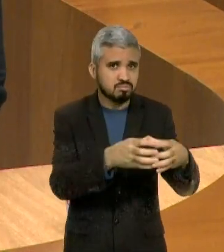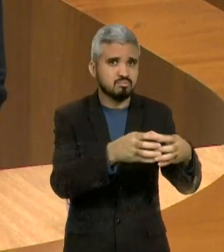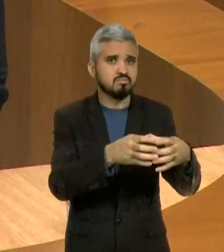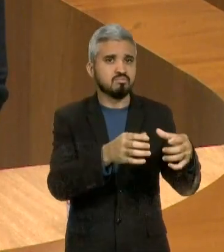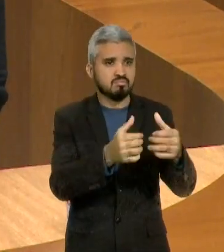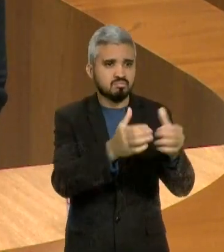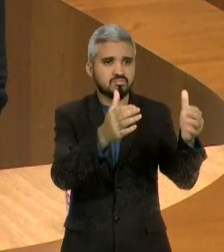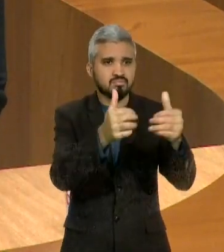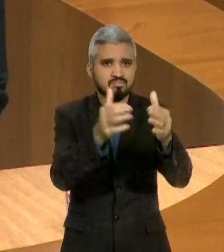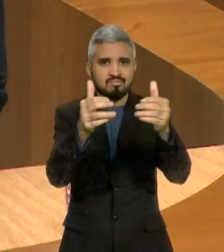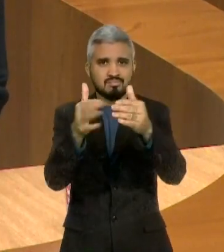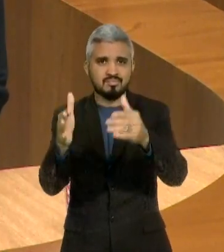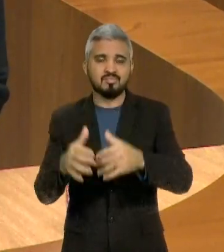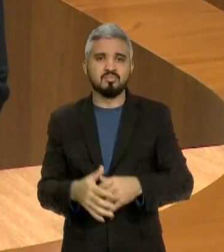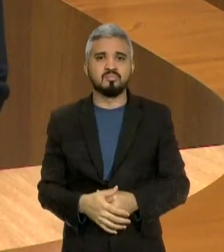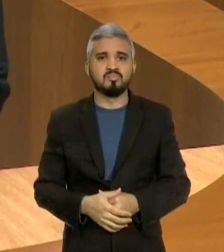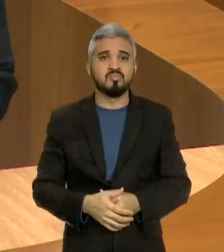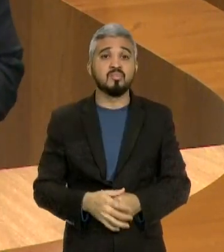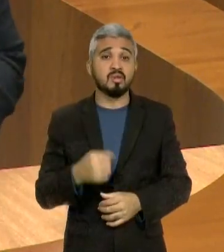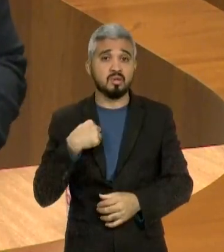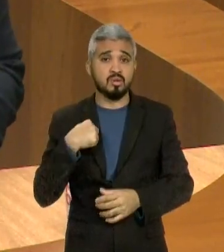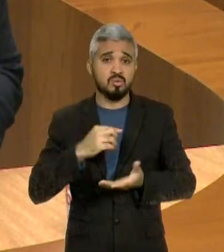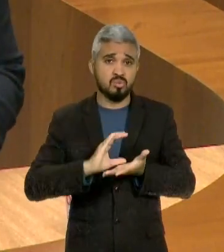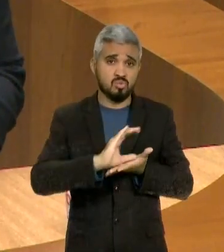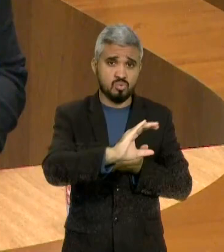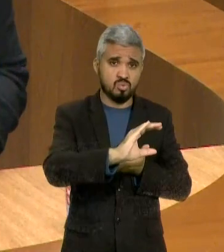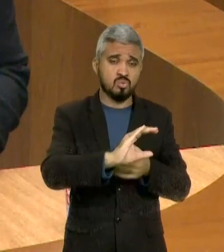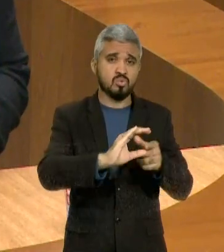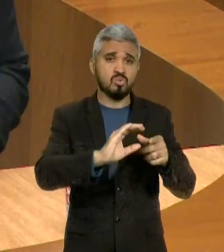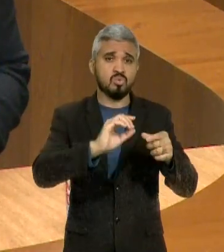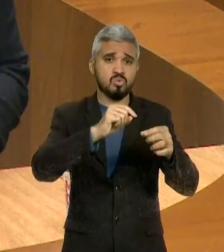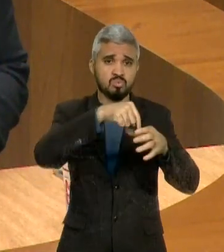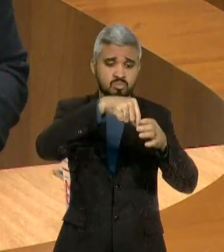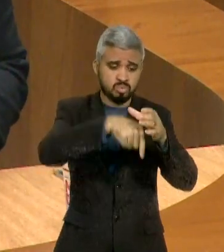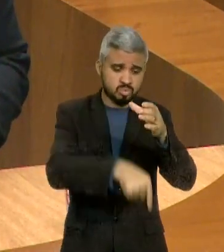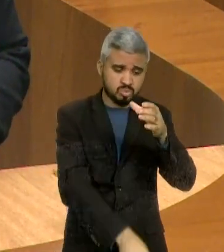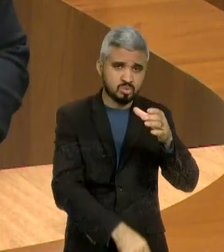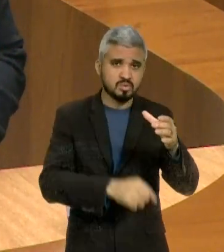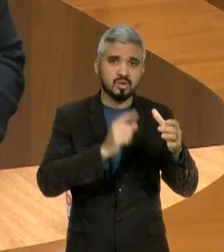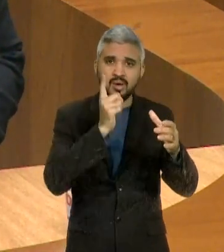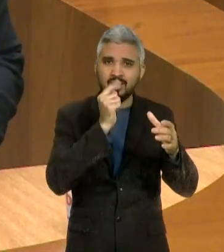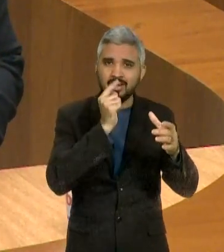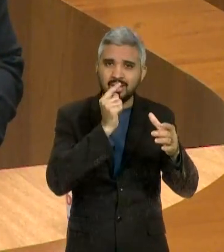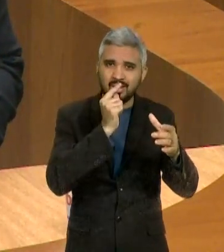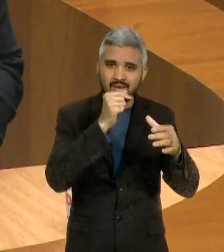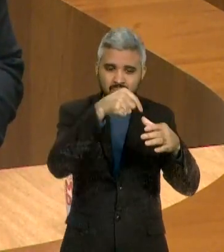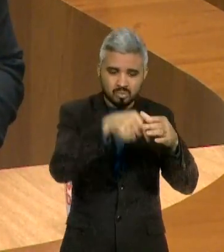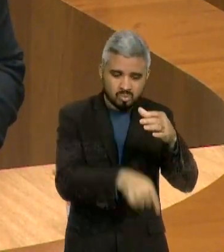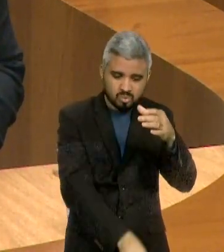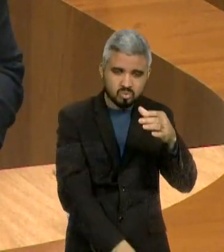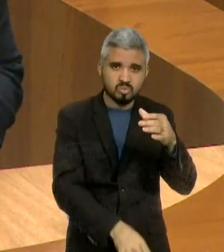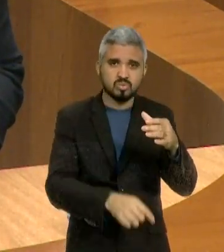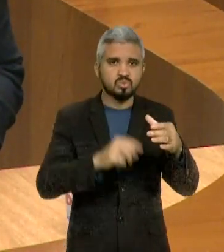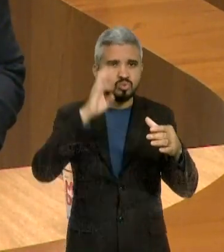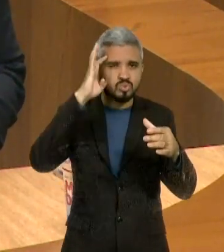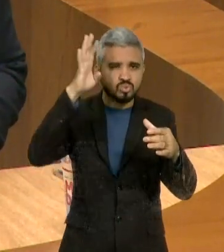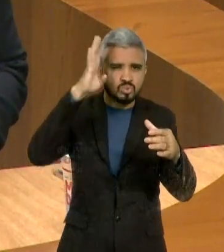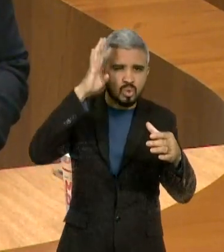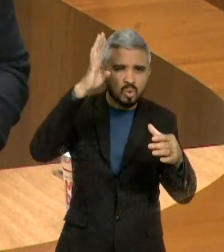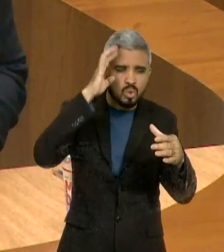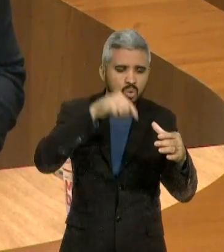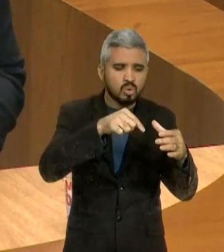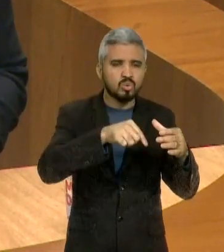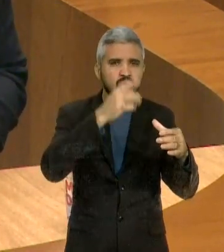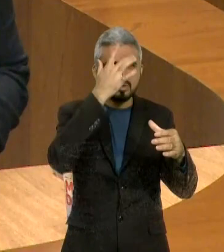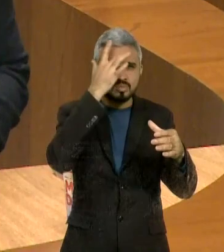emendas foi desse poço artesiano, que era o sonho do povo do bairro Democrata, conseguimos